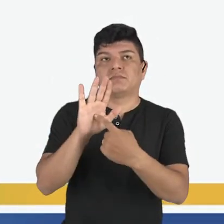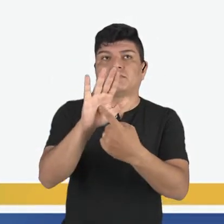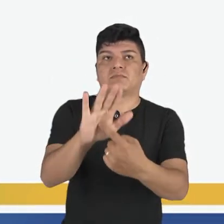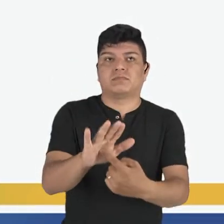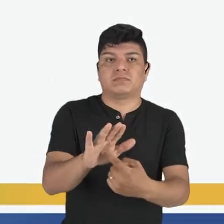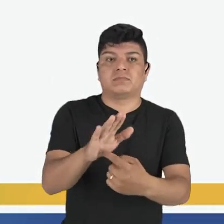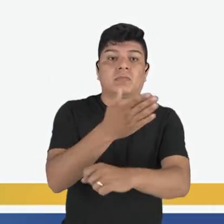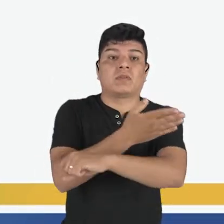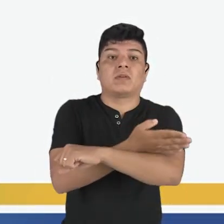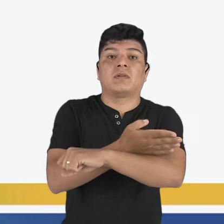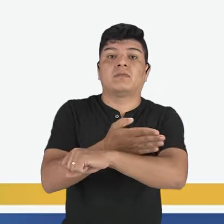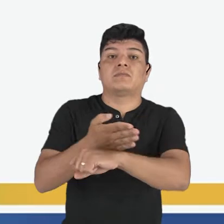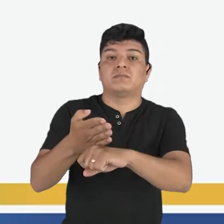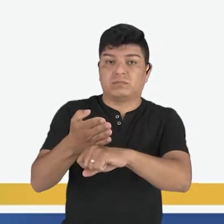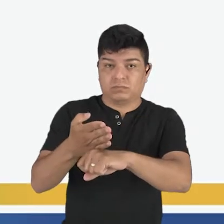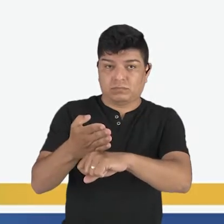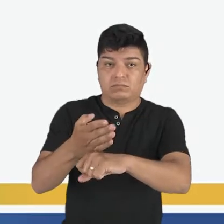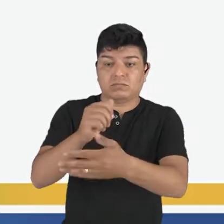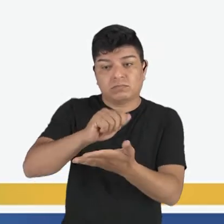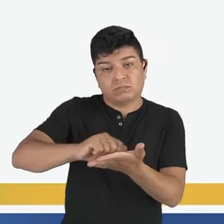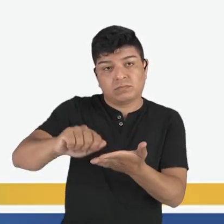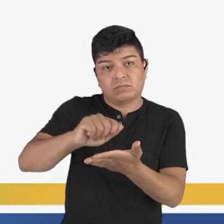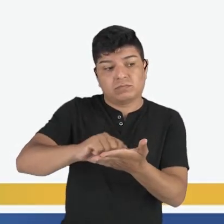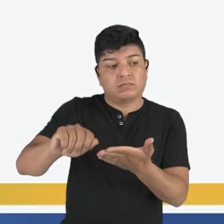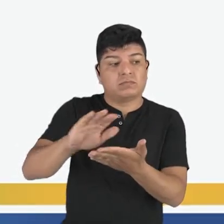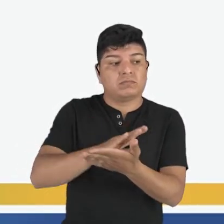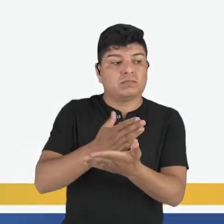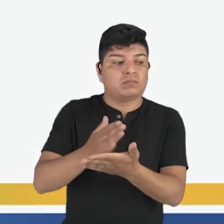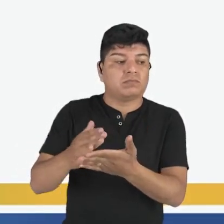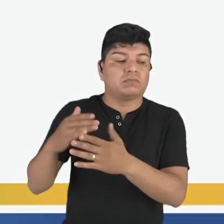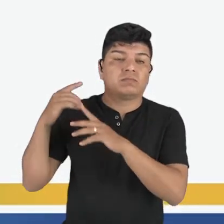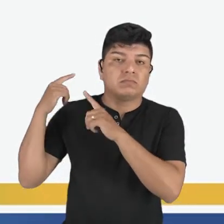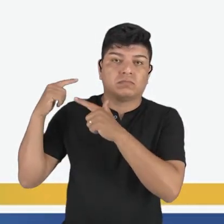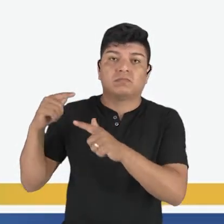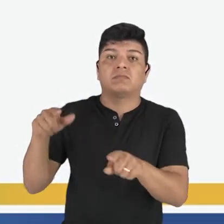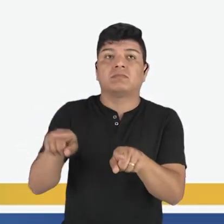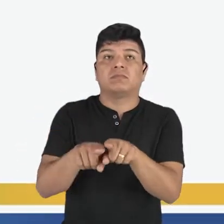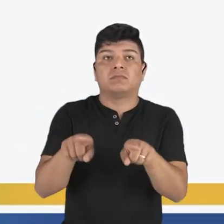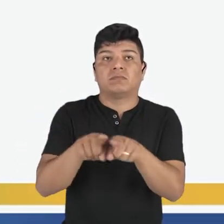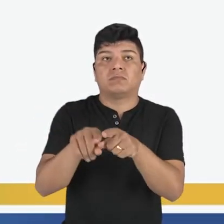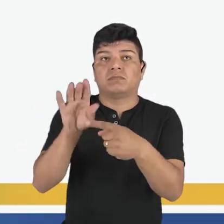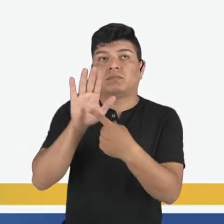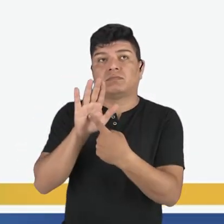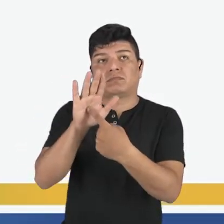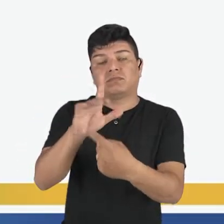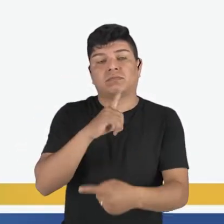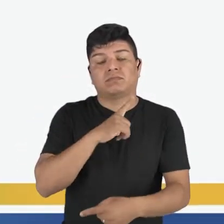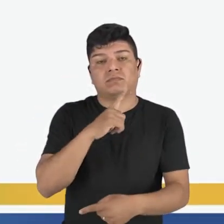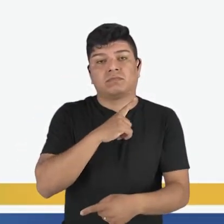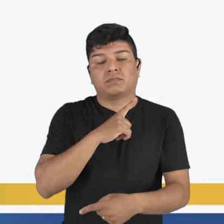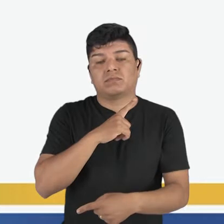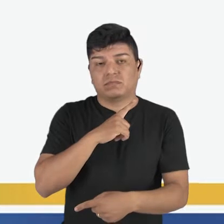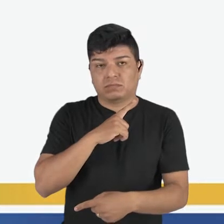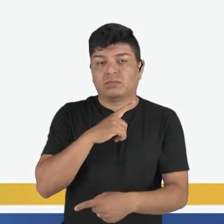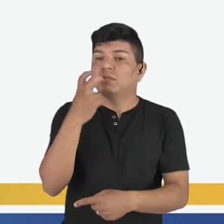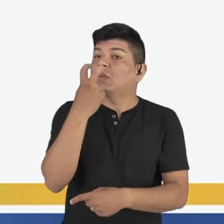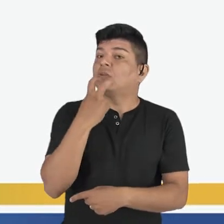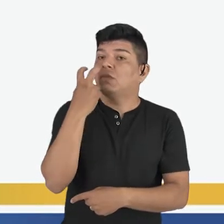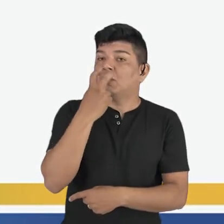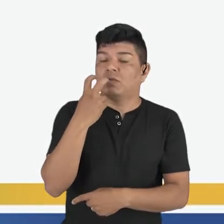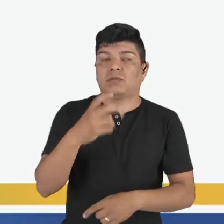as tradições escritas de algumas religiões e mencionamos aquelas que têm tradições